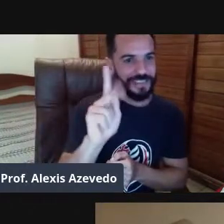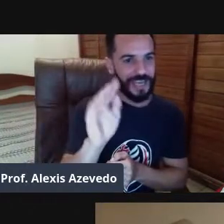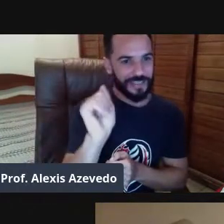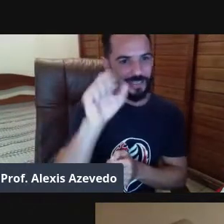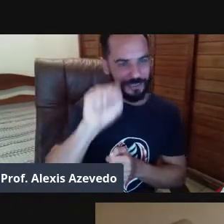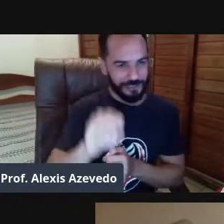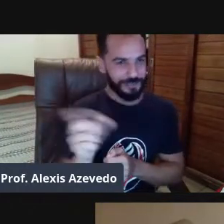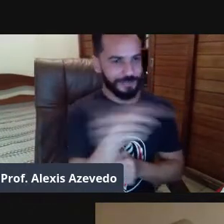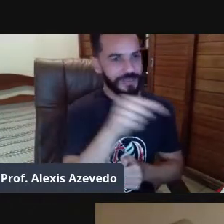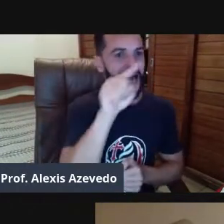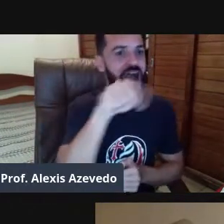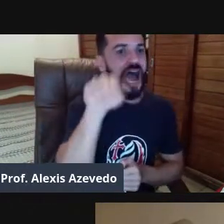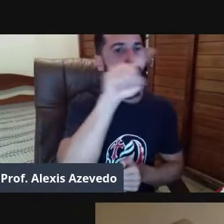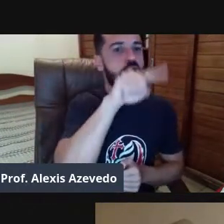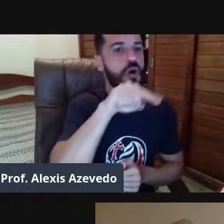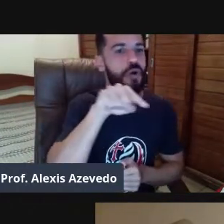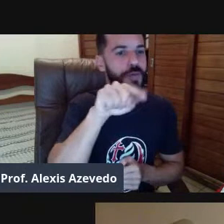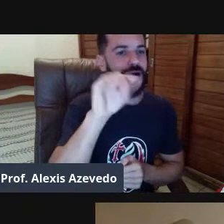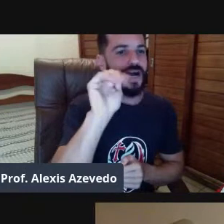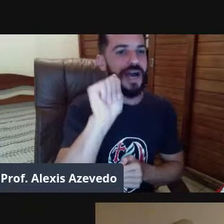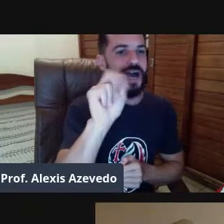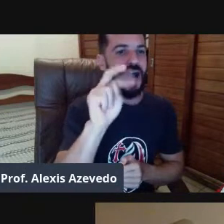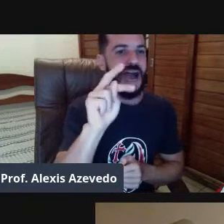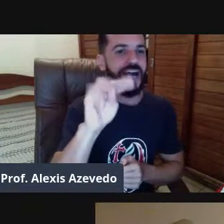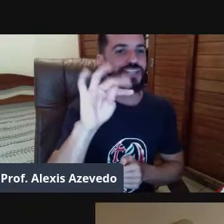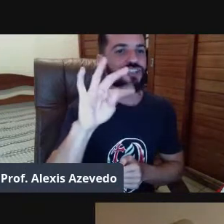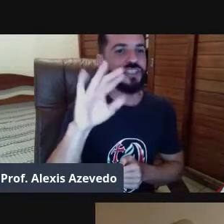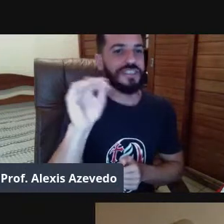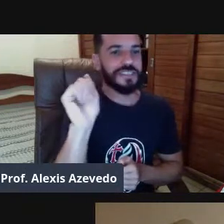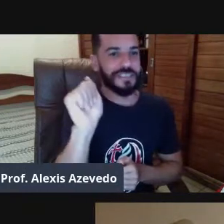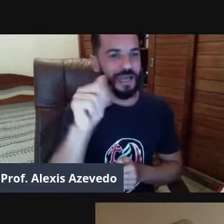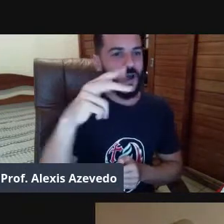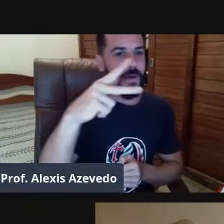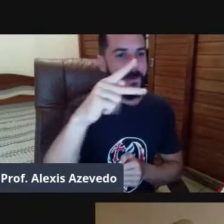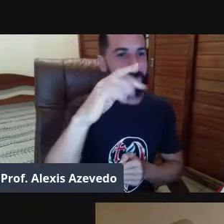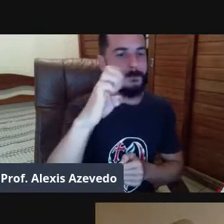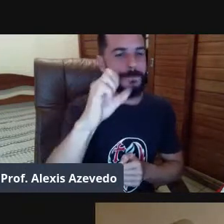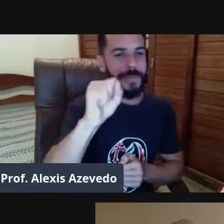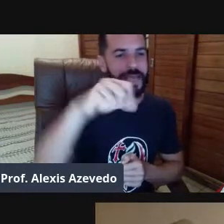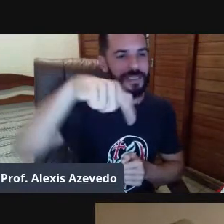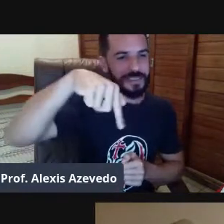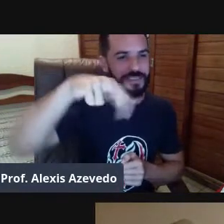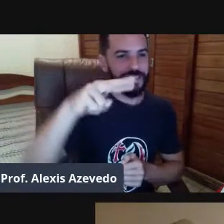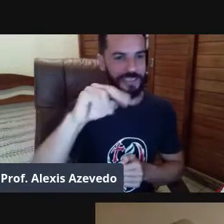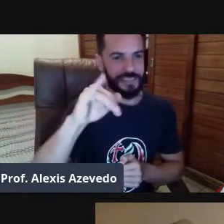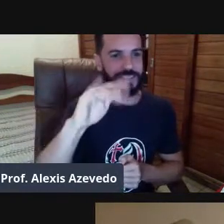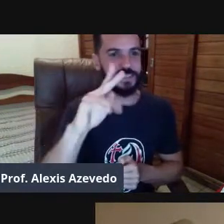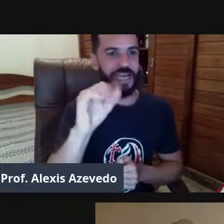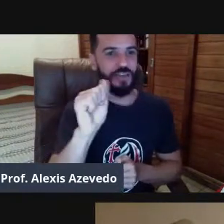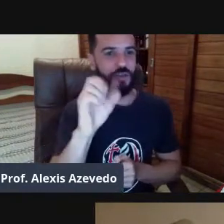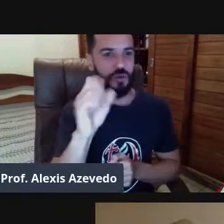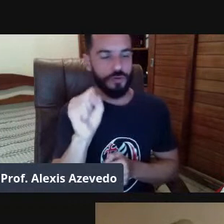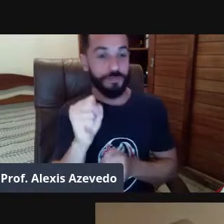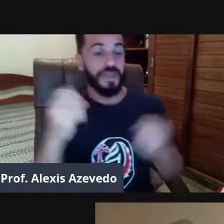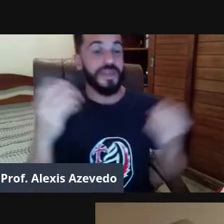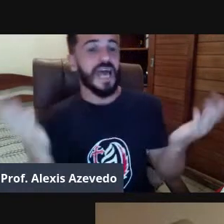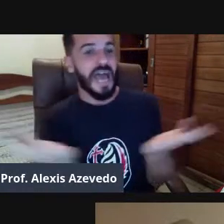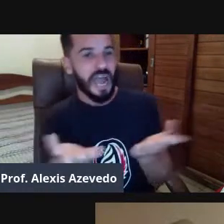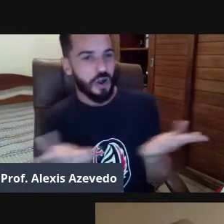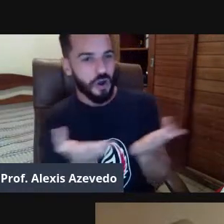@oartistapesquisador, e vocês todos são muito bem-vindos lá. E durante esse período da quarentena, a gente tem